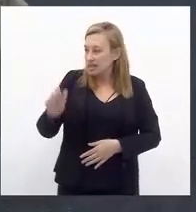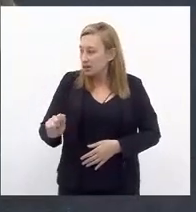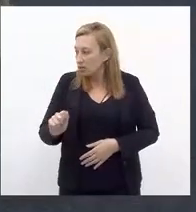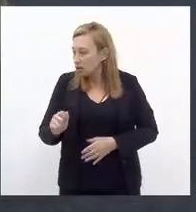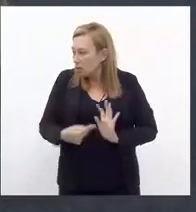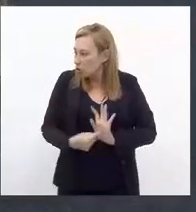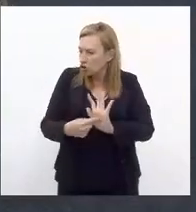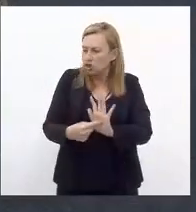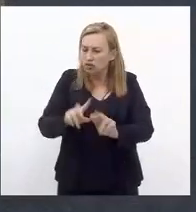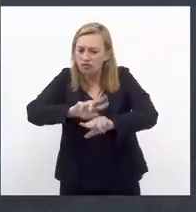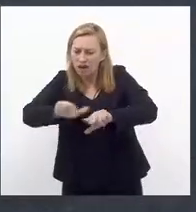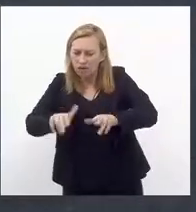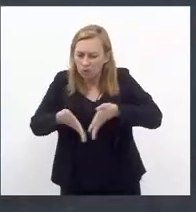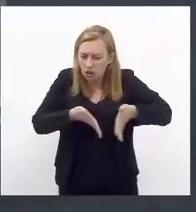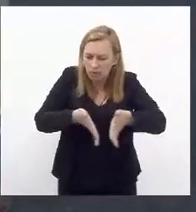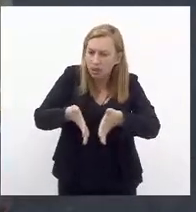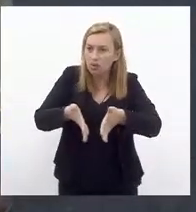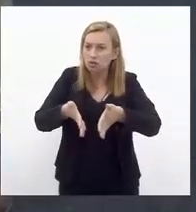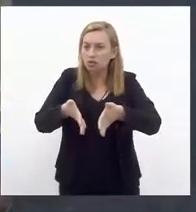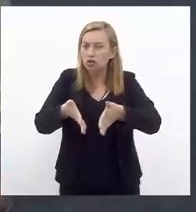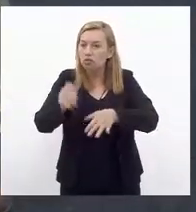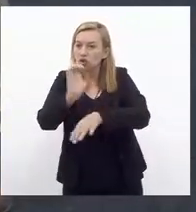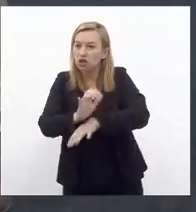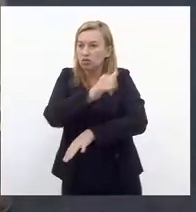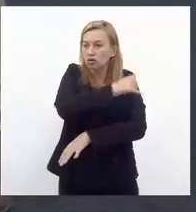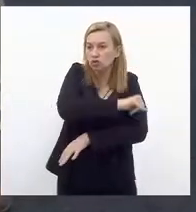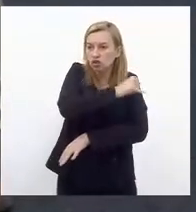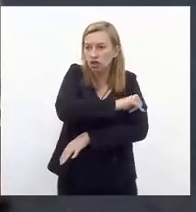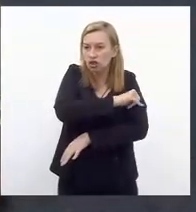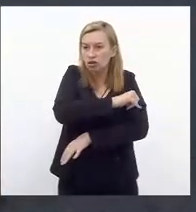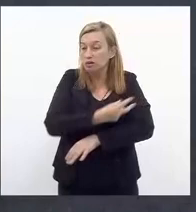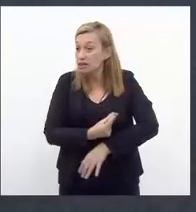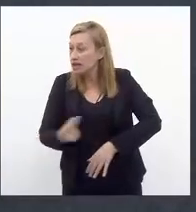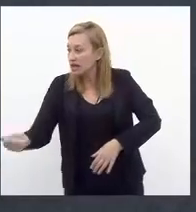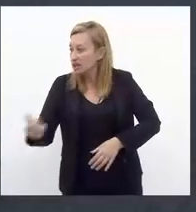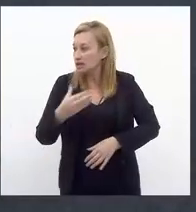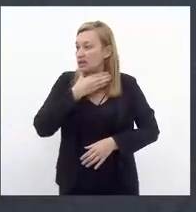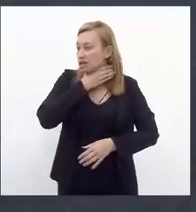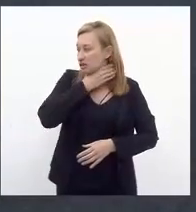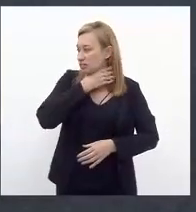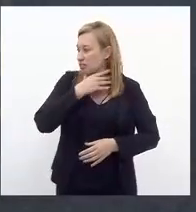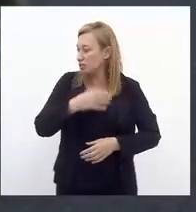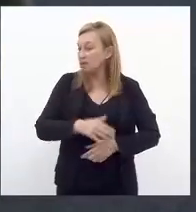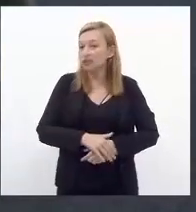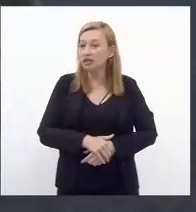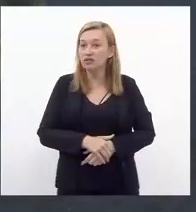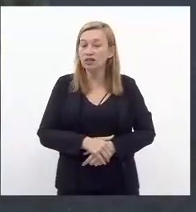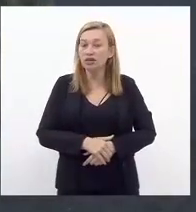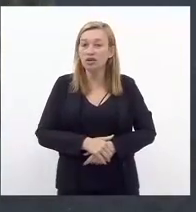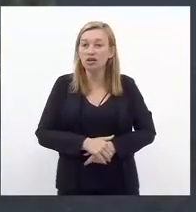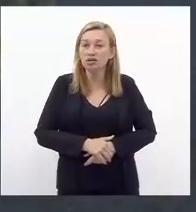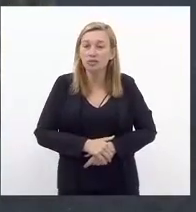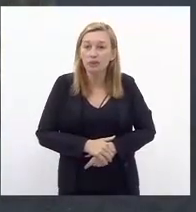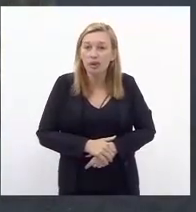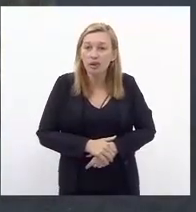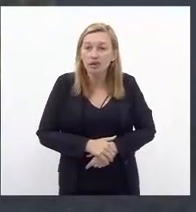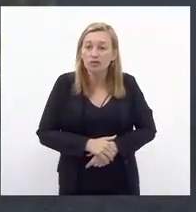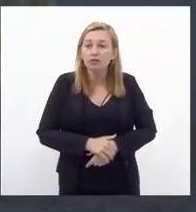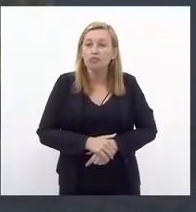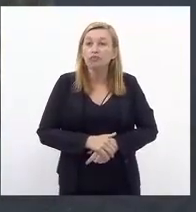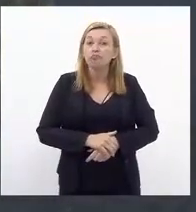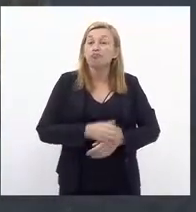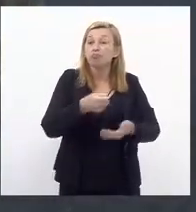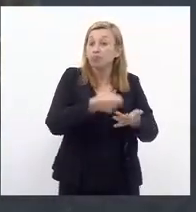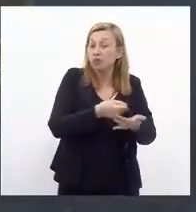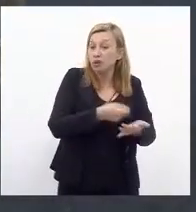uma série de caminhos para o estado do Rio de Janeiro sair dessa crise e não depender de